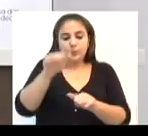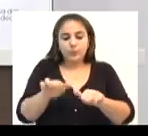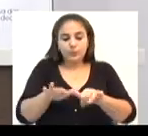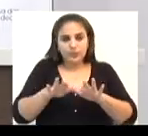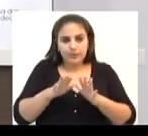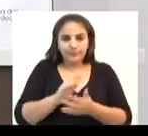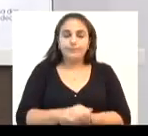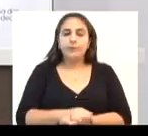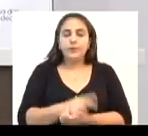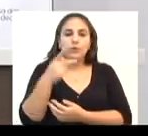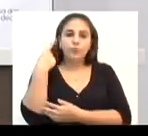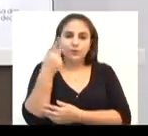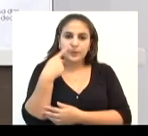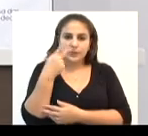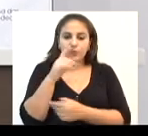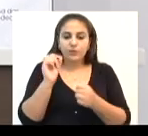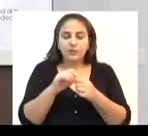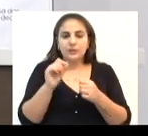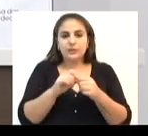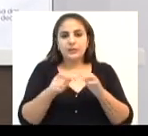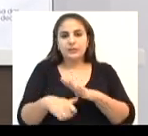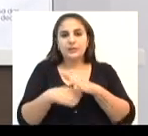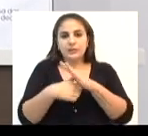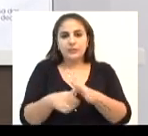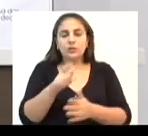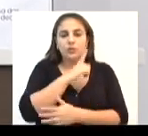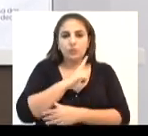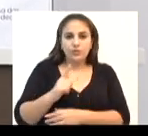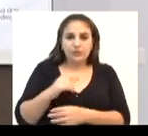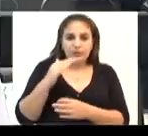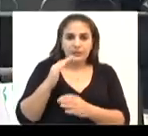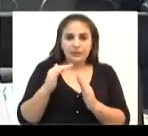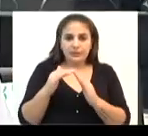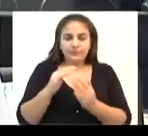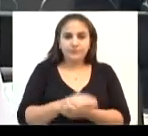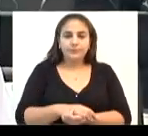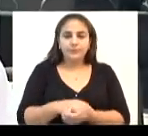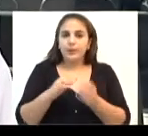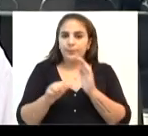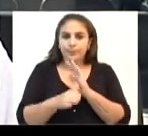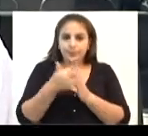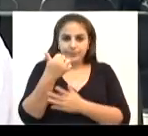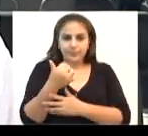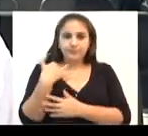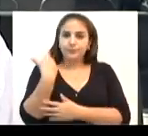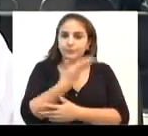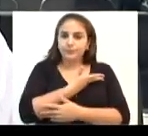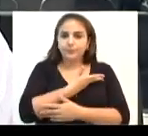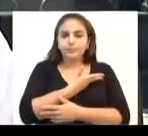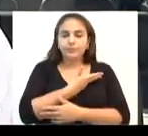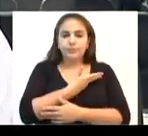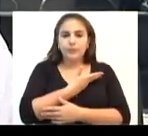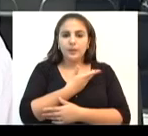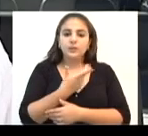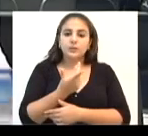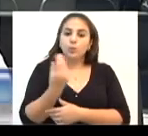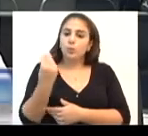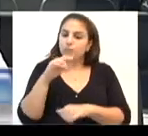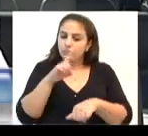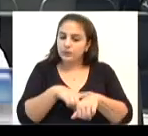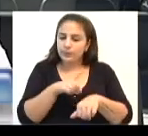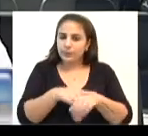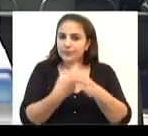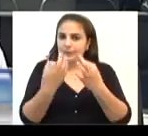O parlamentar exerce a liderança de governo na casa. Primeiro a gente precisa, acho que, colocar no tempo,